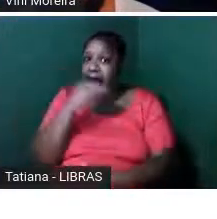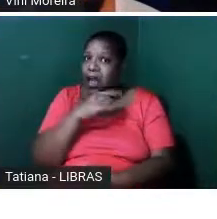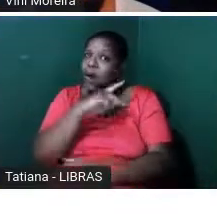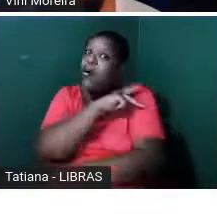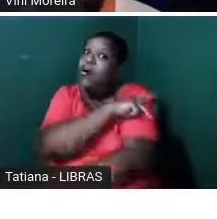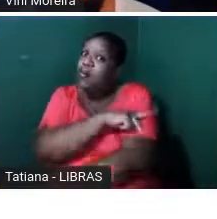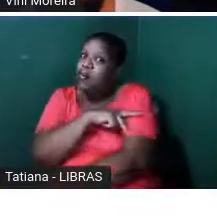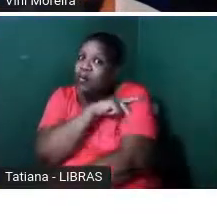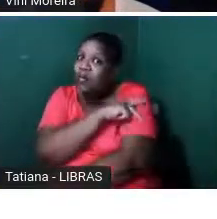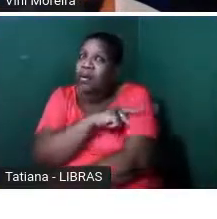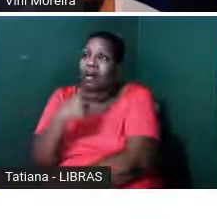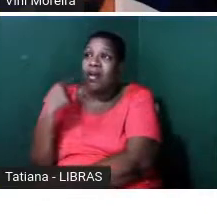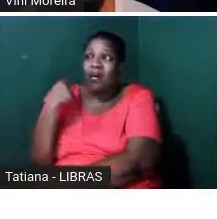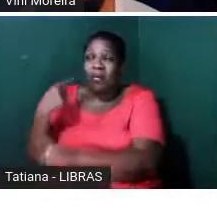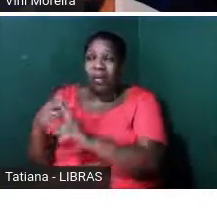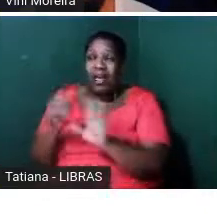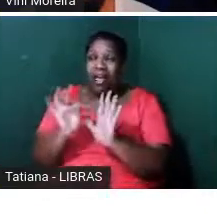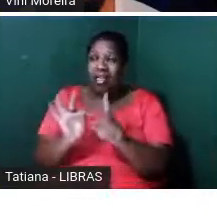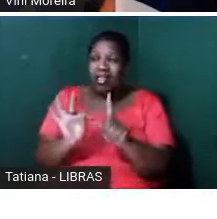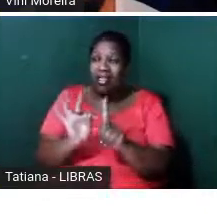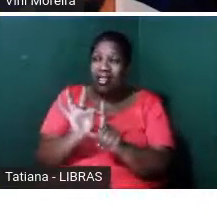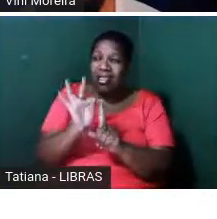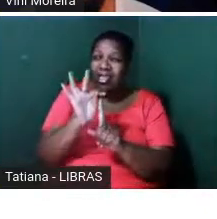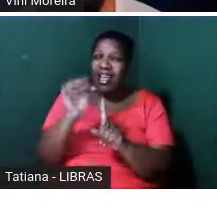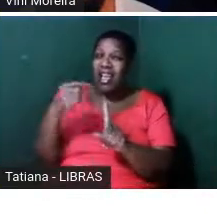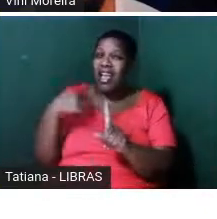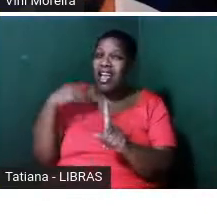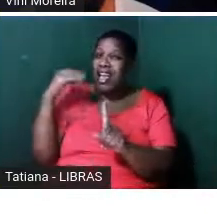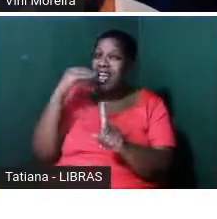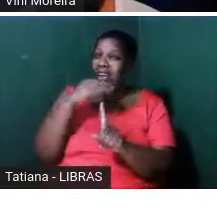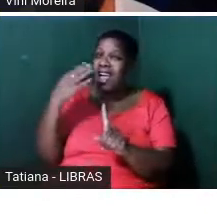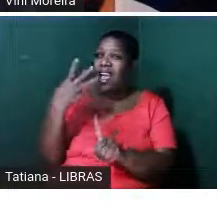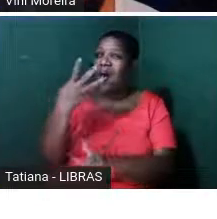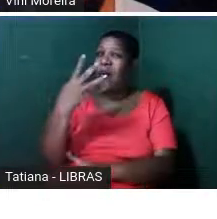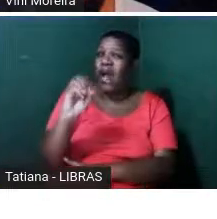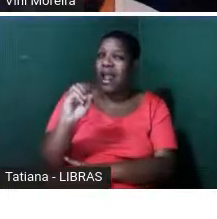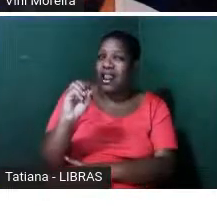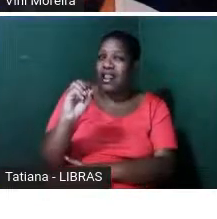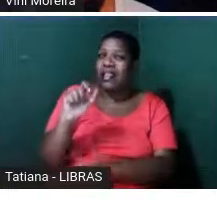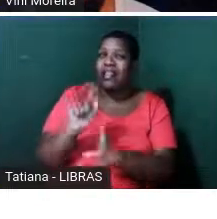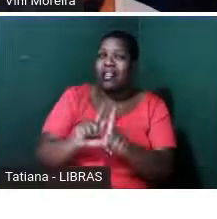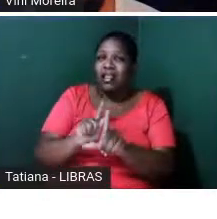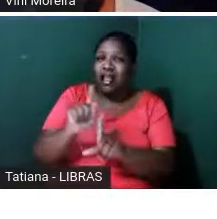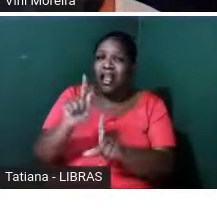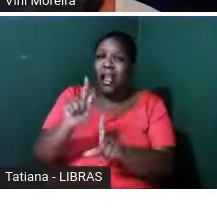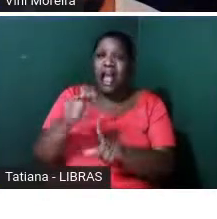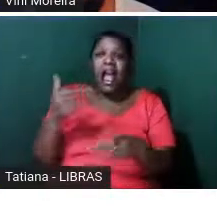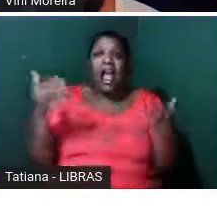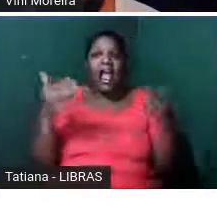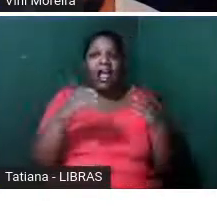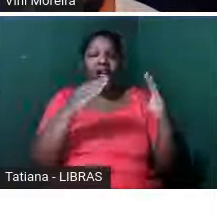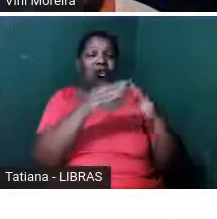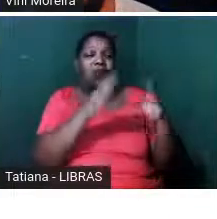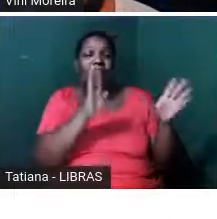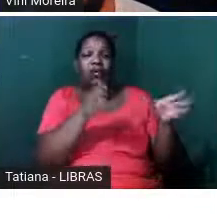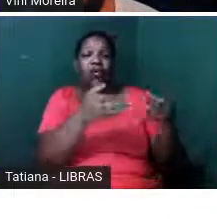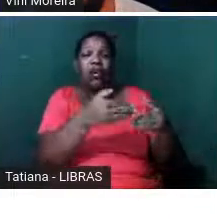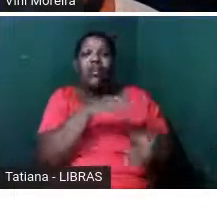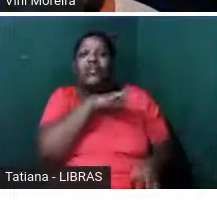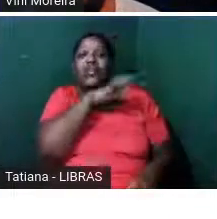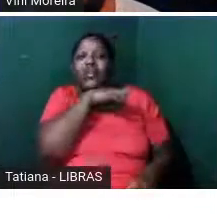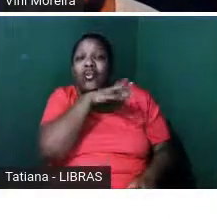famoso por lá temperatura na capital Teresina se chega facilmente aos 40 Graus não tira hoje em cativeiro no zoológico de